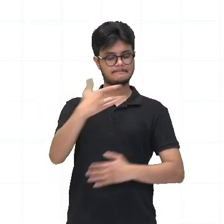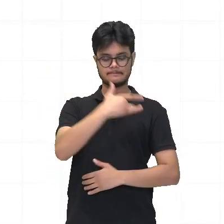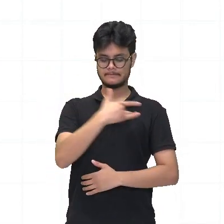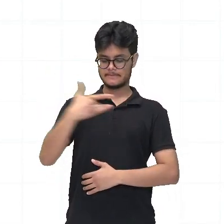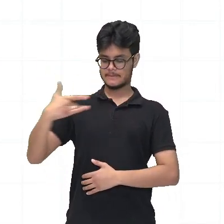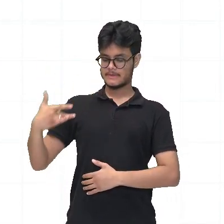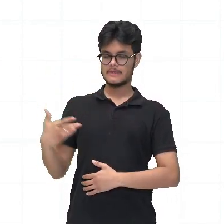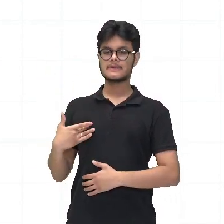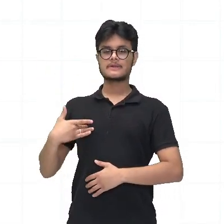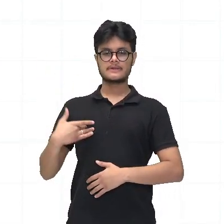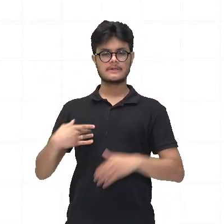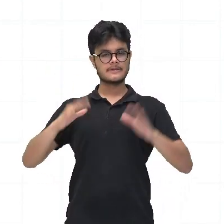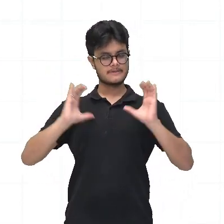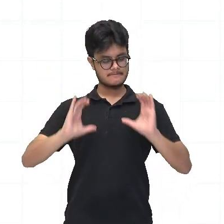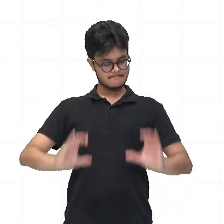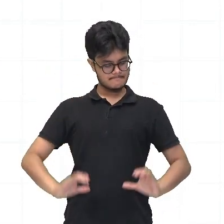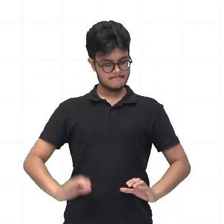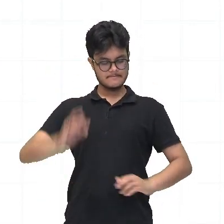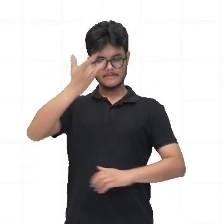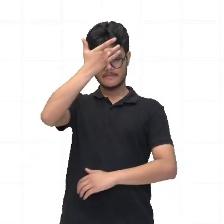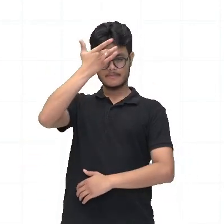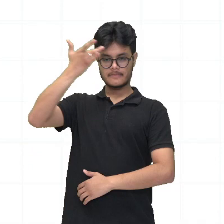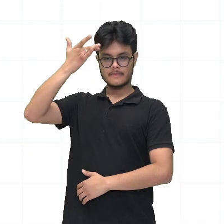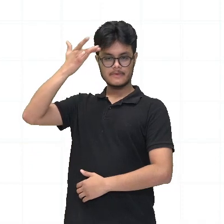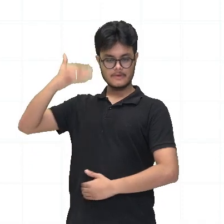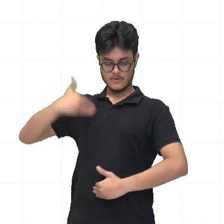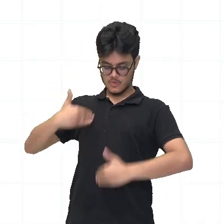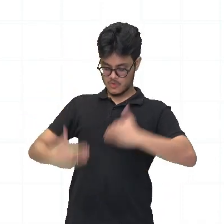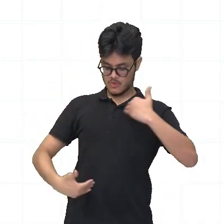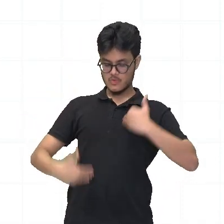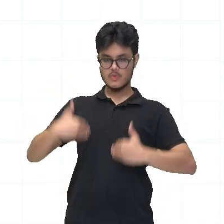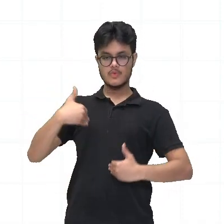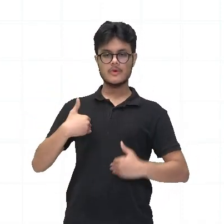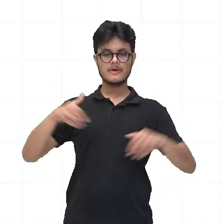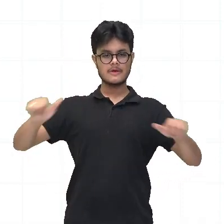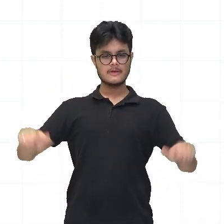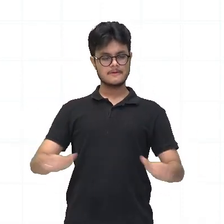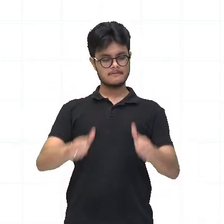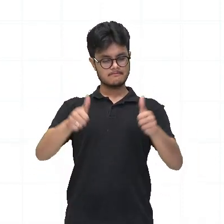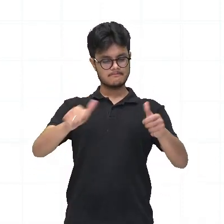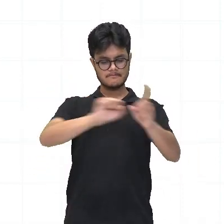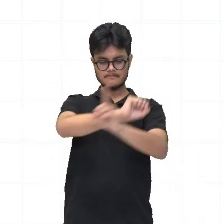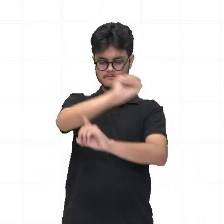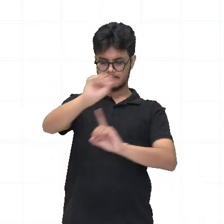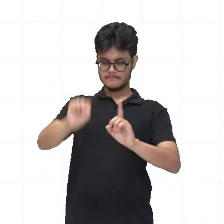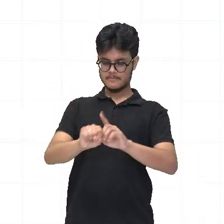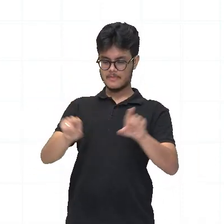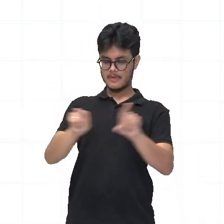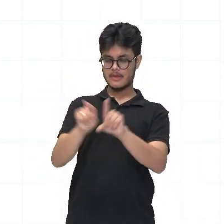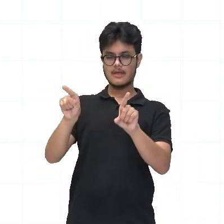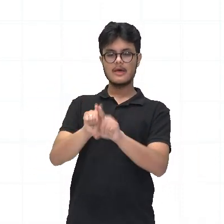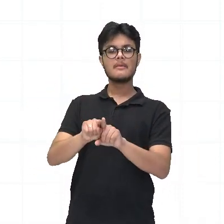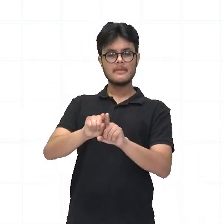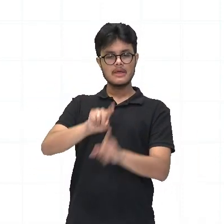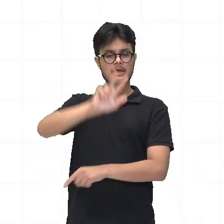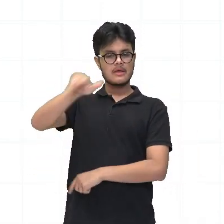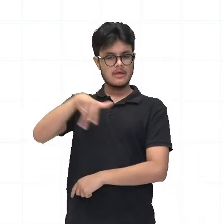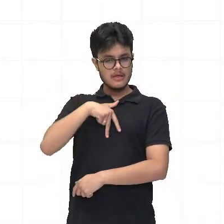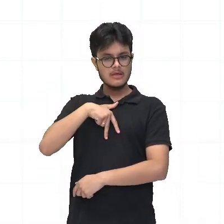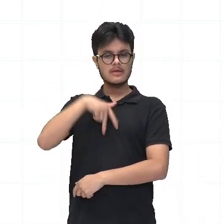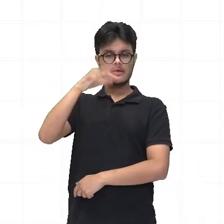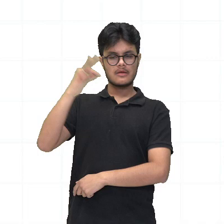estado de completo bem-estar físico, mental, social e espiritual, e